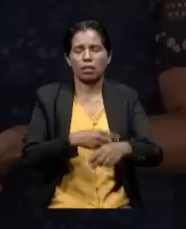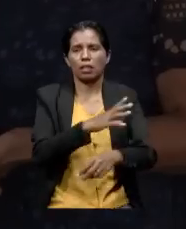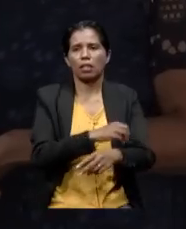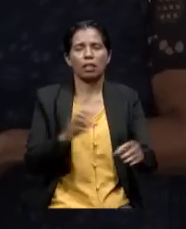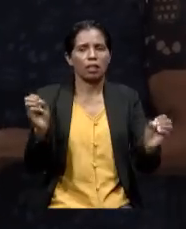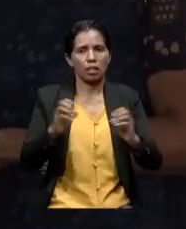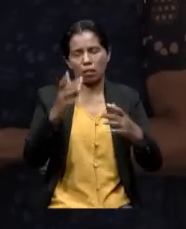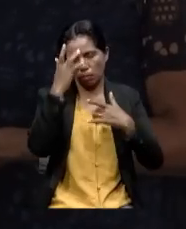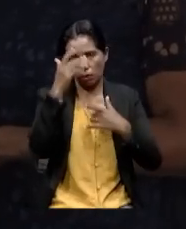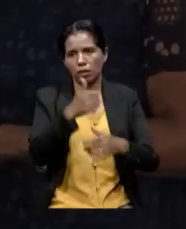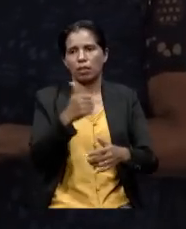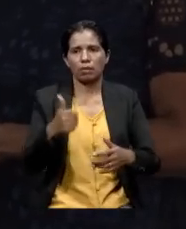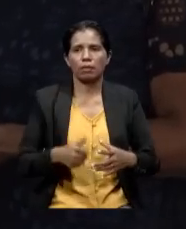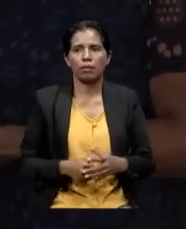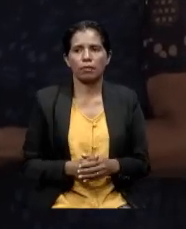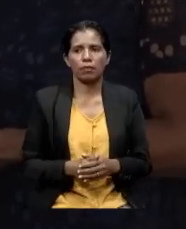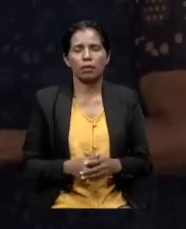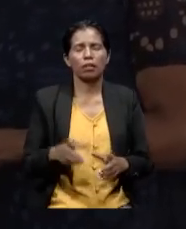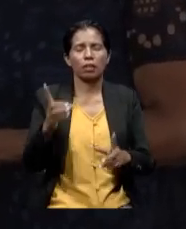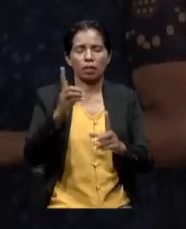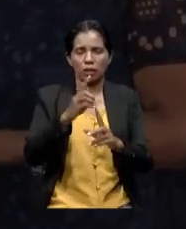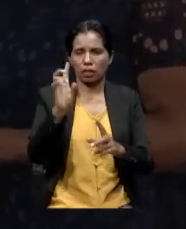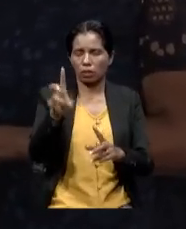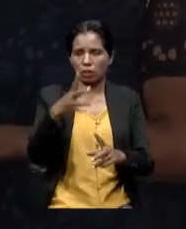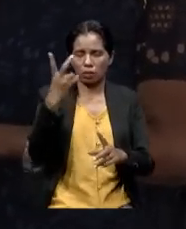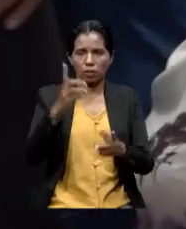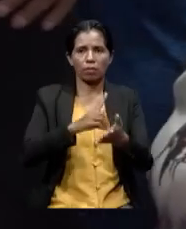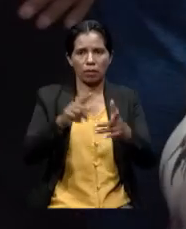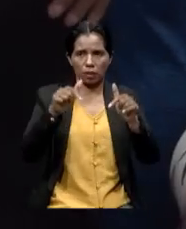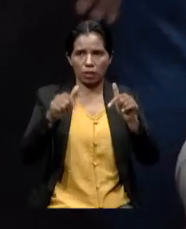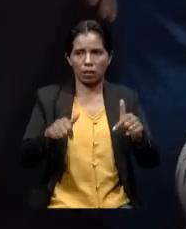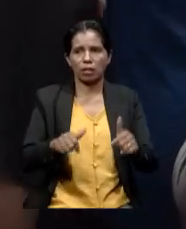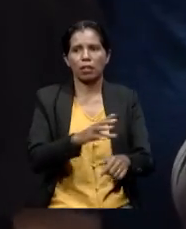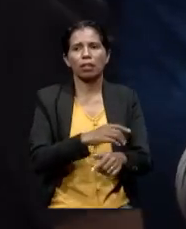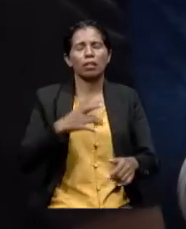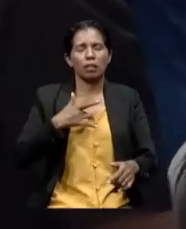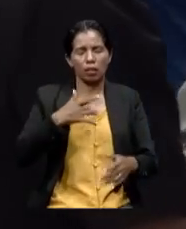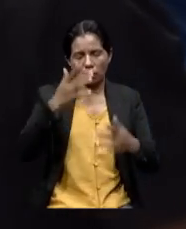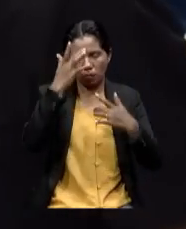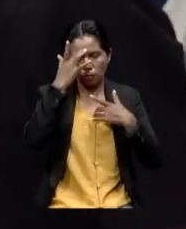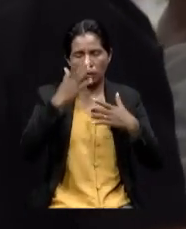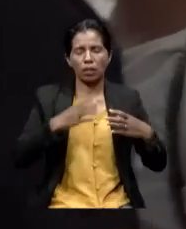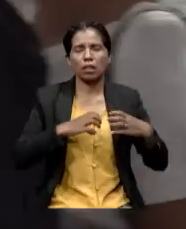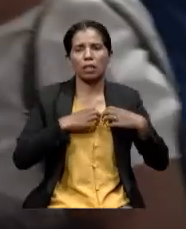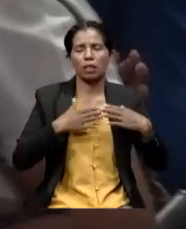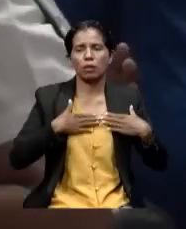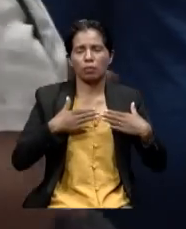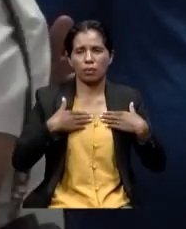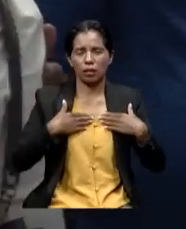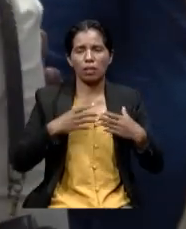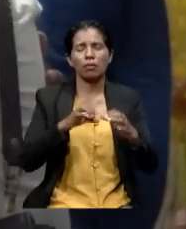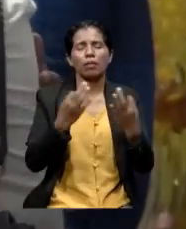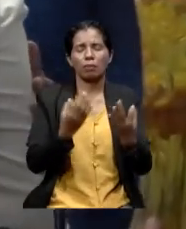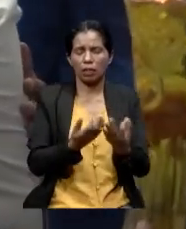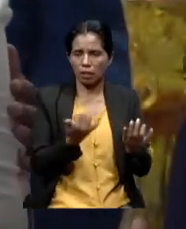iha moraseluk. No iha loran sanu lores inhitu semana ne, mate bien sente moras iha hirus matan no familia sira